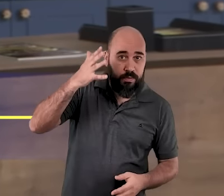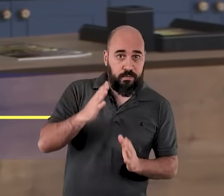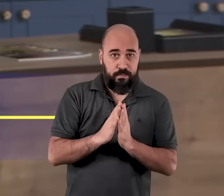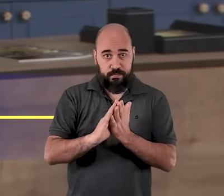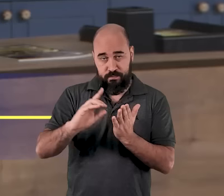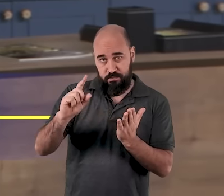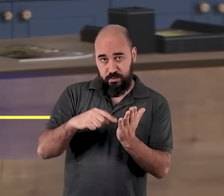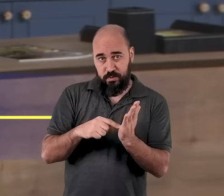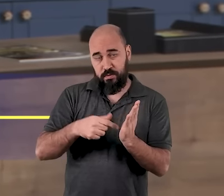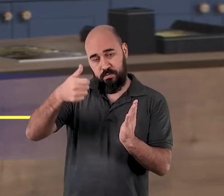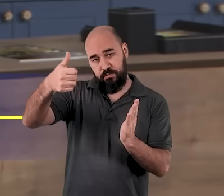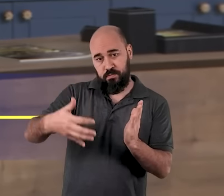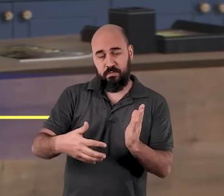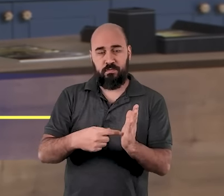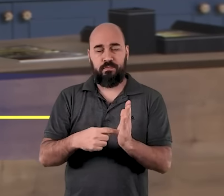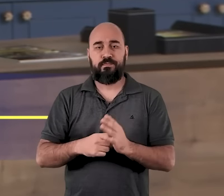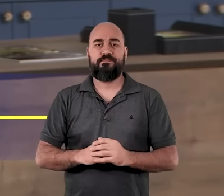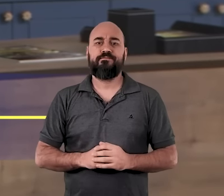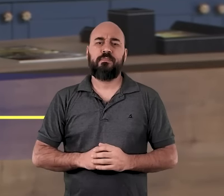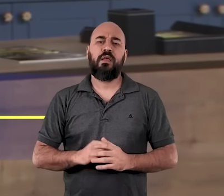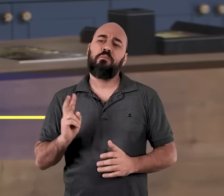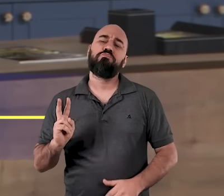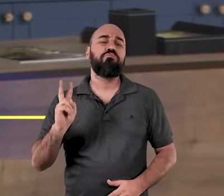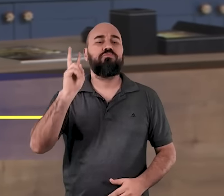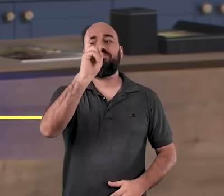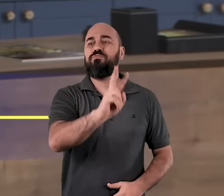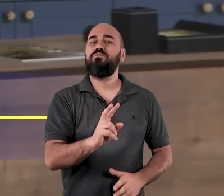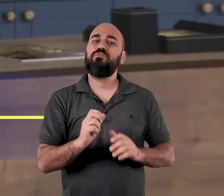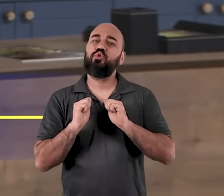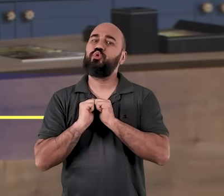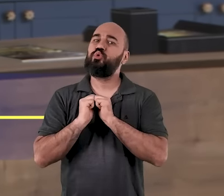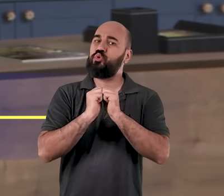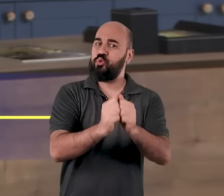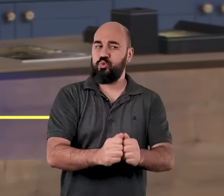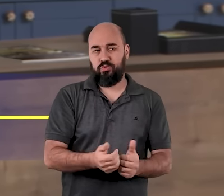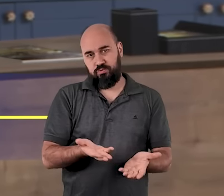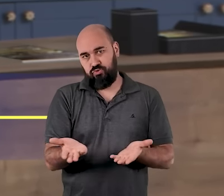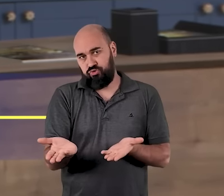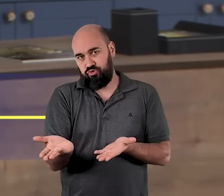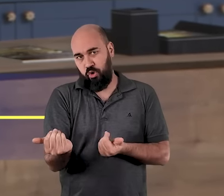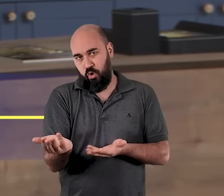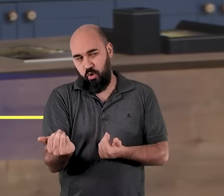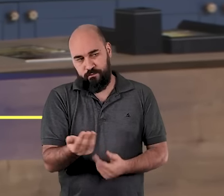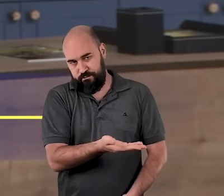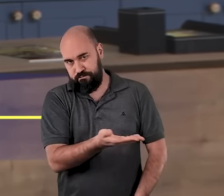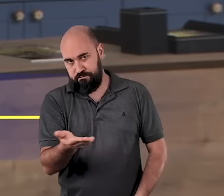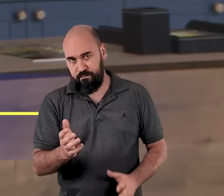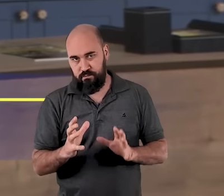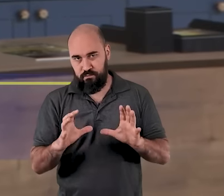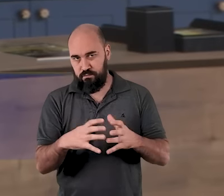E nós fomos juntos àquele evento lá dos jovens. E